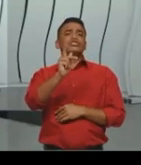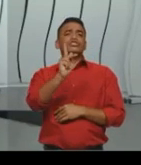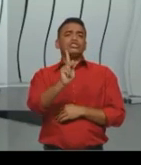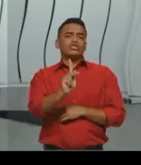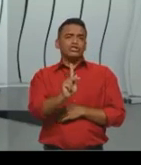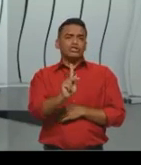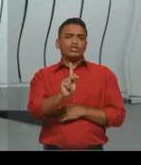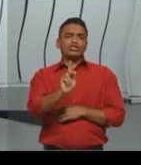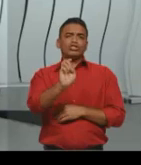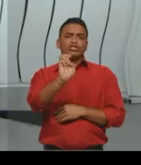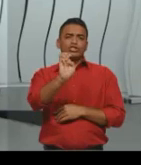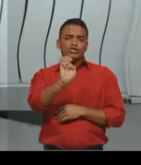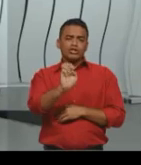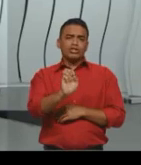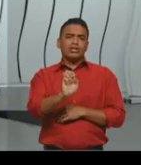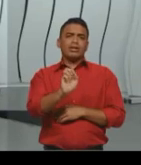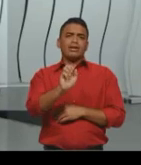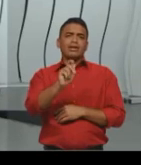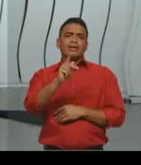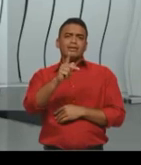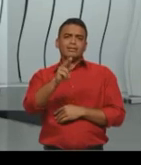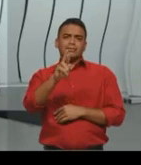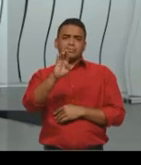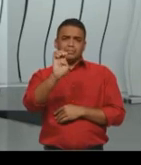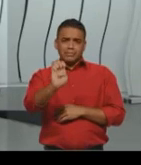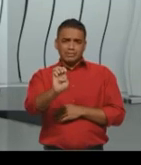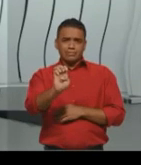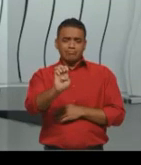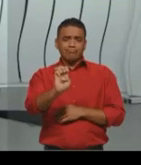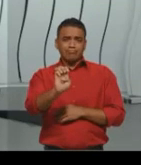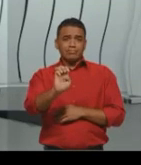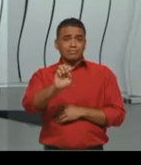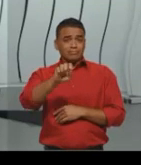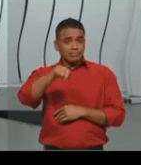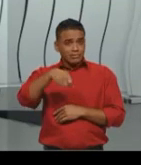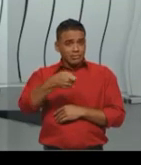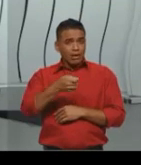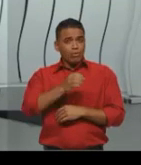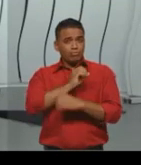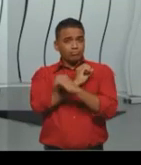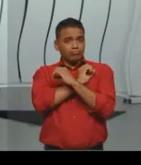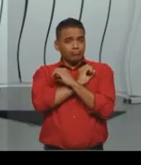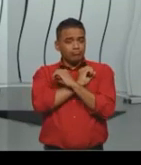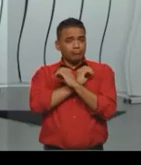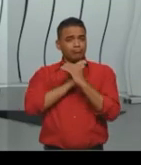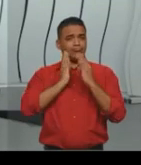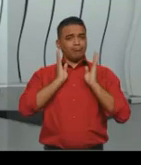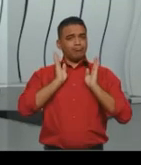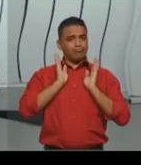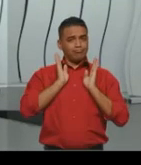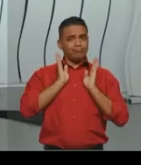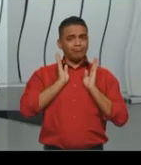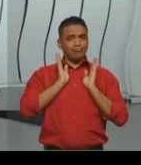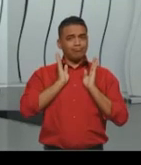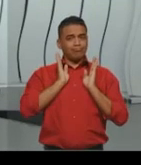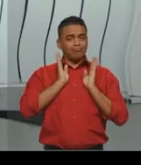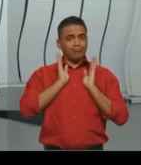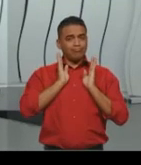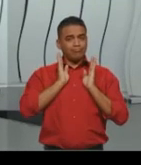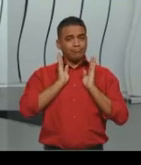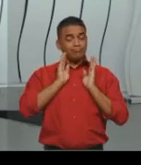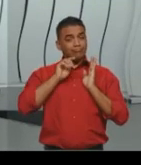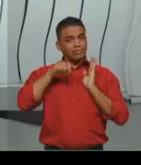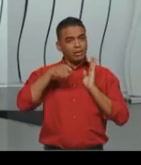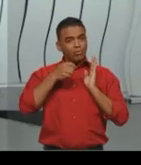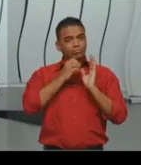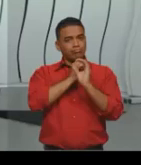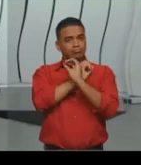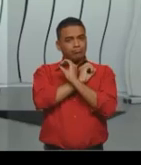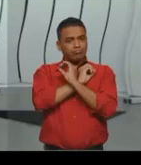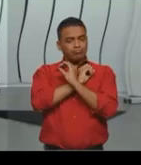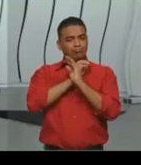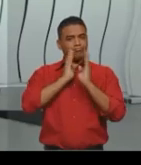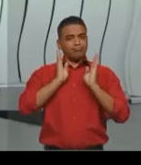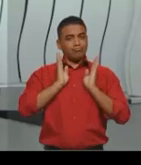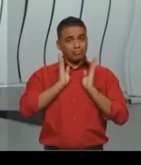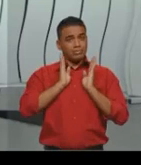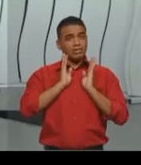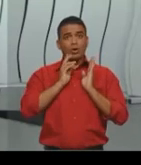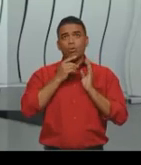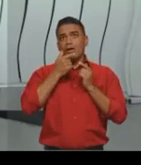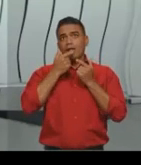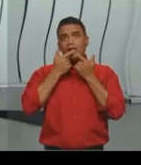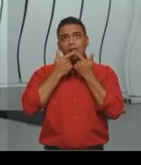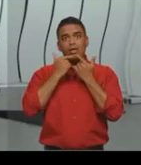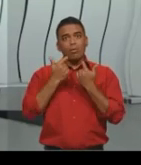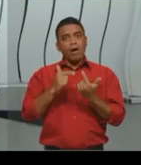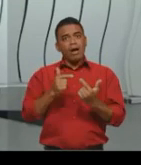faz, ou faz exatamente igual, peguei o mesmo texto. Às vezes, como em linguagens, as coisas sempre se comunicam. Às